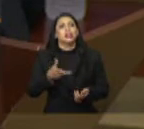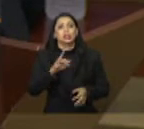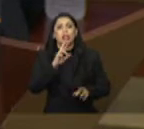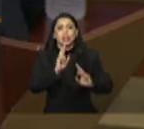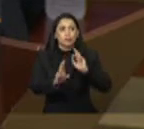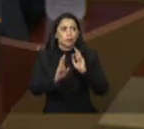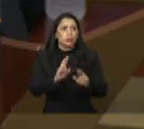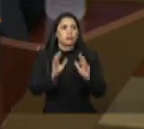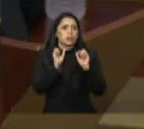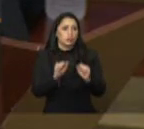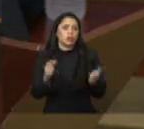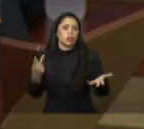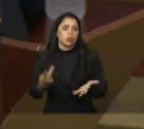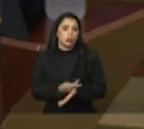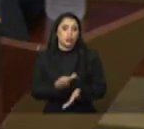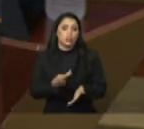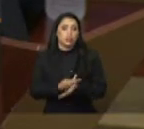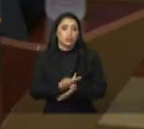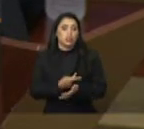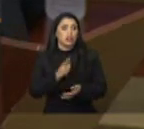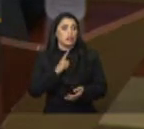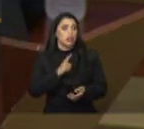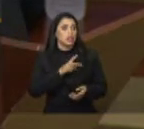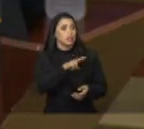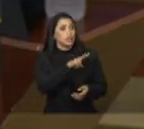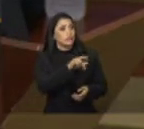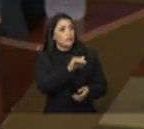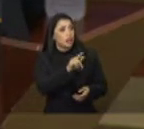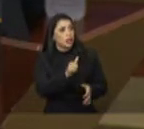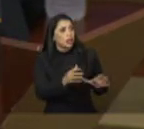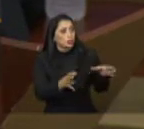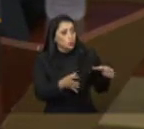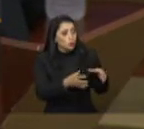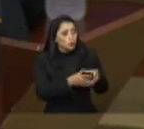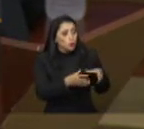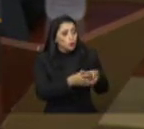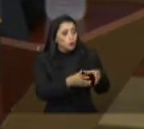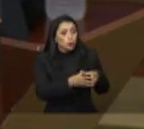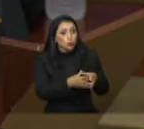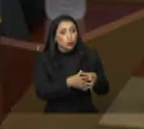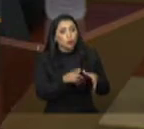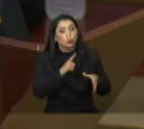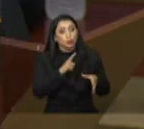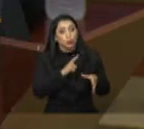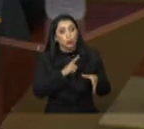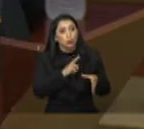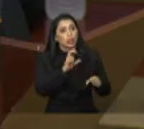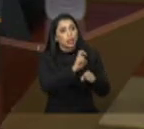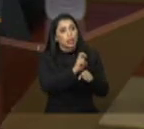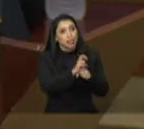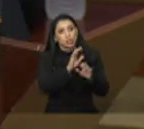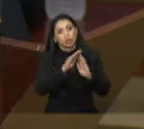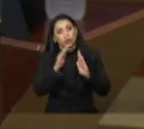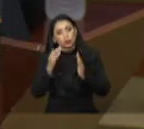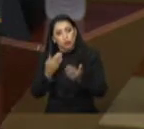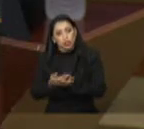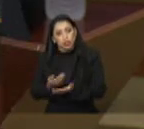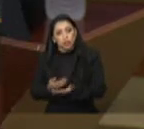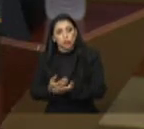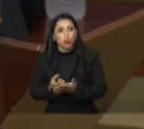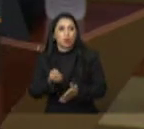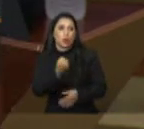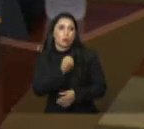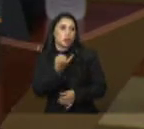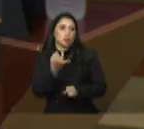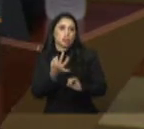tais como quantitativo máximo e capacidade de atenção de uma turma o limite de acolhimento de Macaé escola a exemplo do número máximo